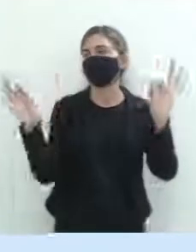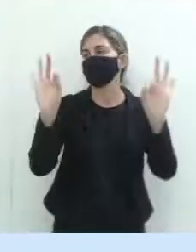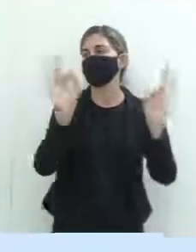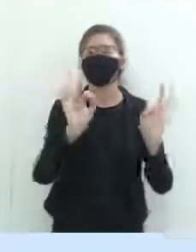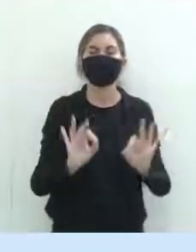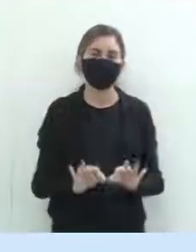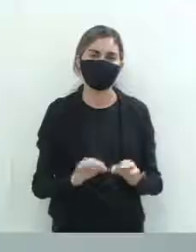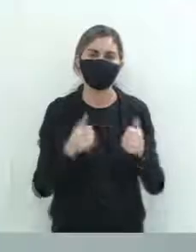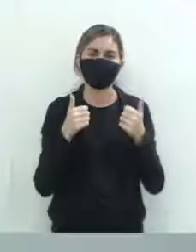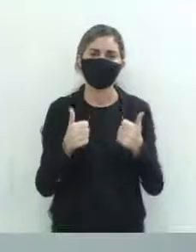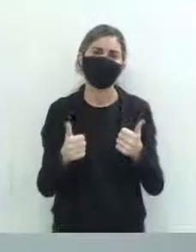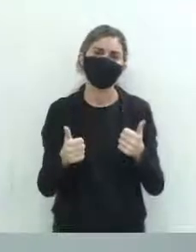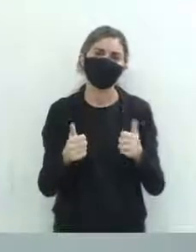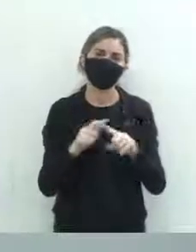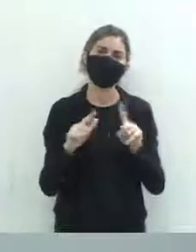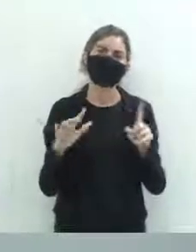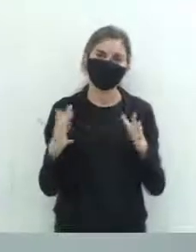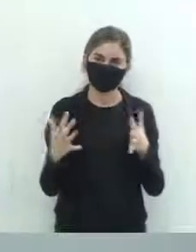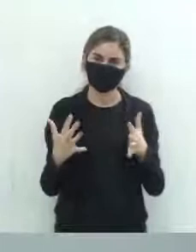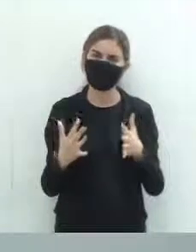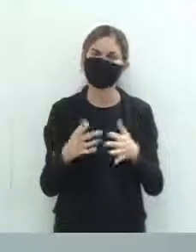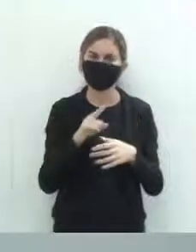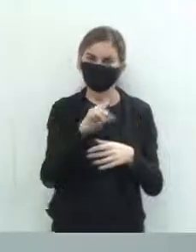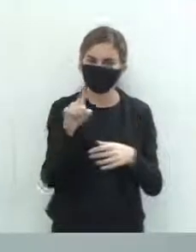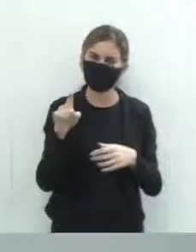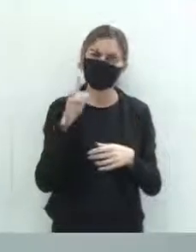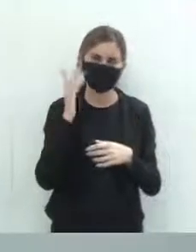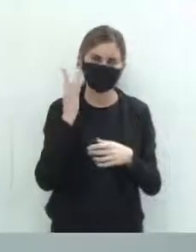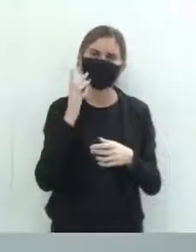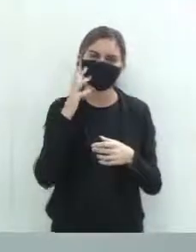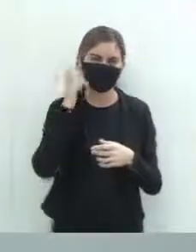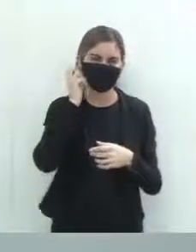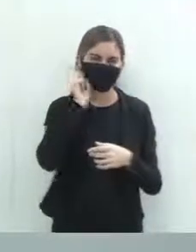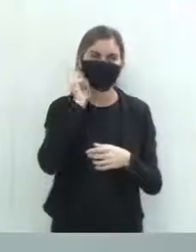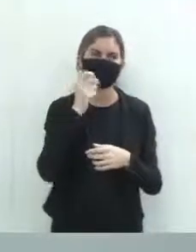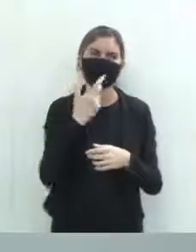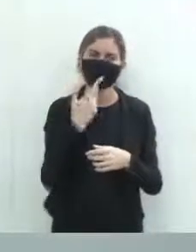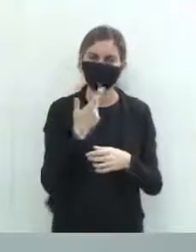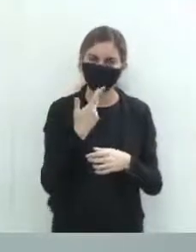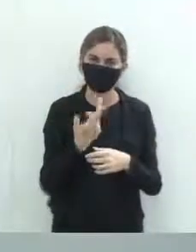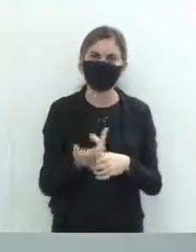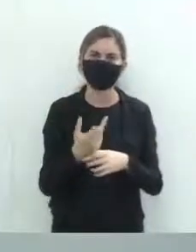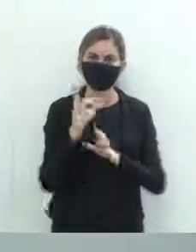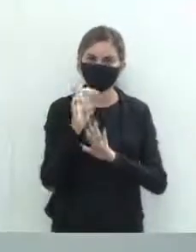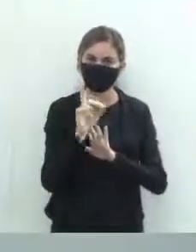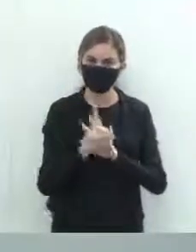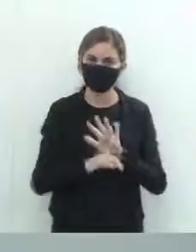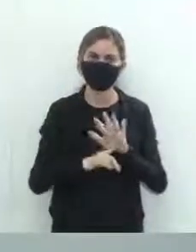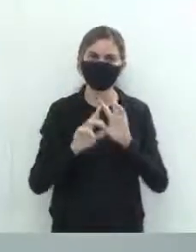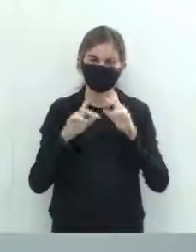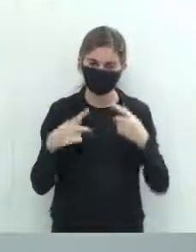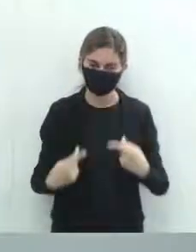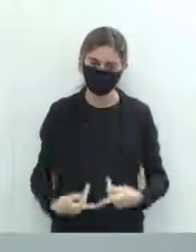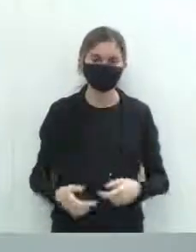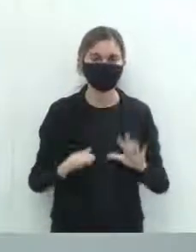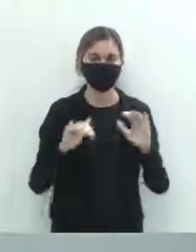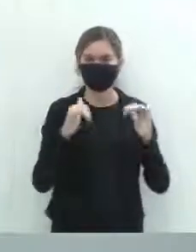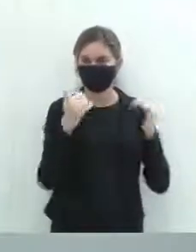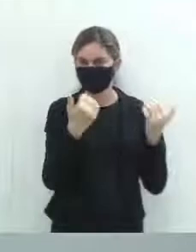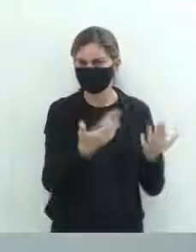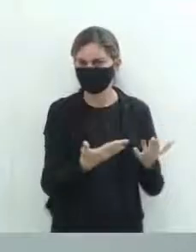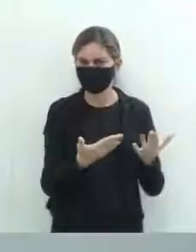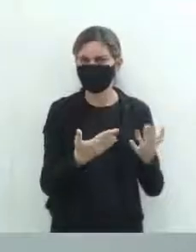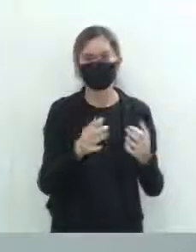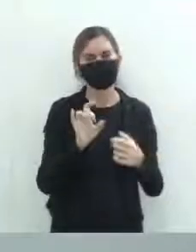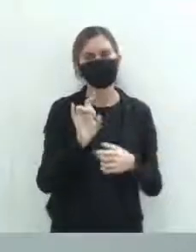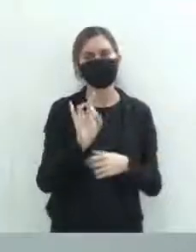que é de bem. Não é mais ou menos isso o que você já deve ter ouvido falar sobre direitos humanos aí por fora? Que